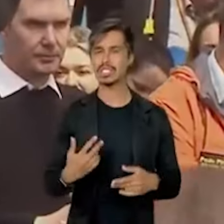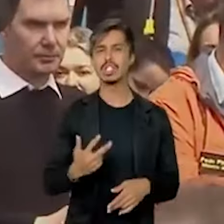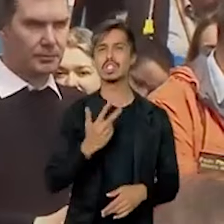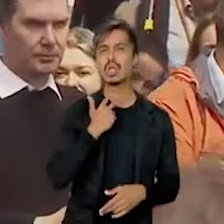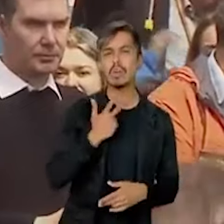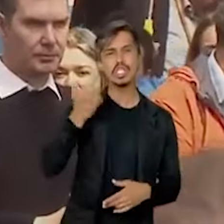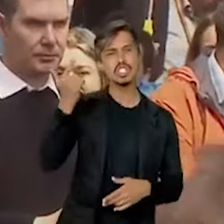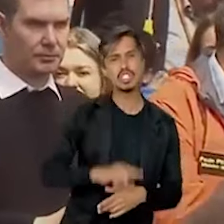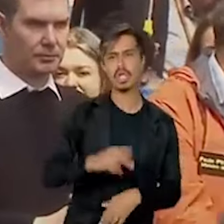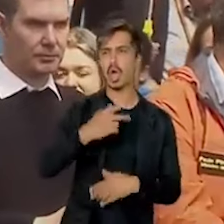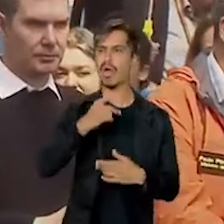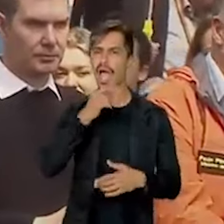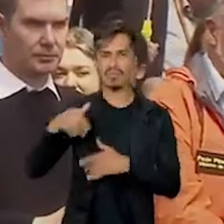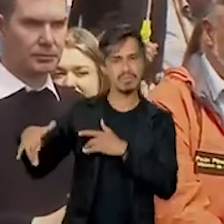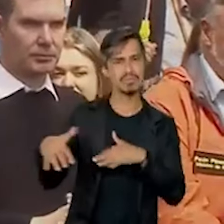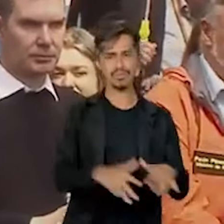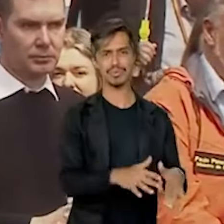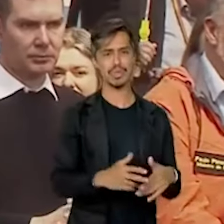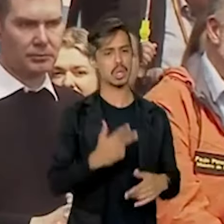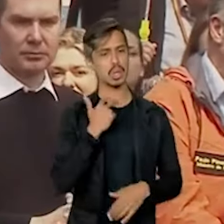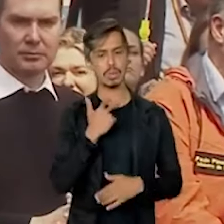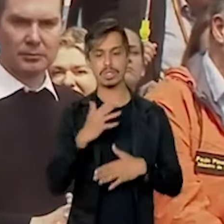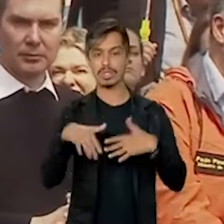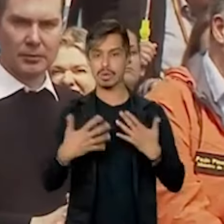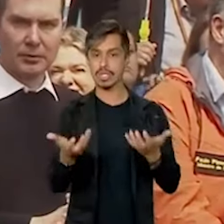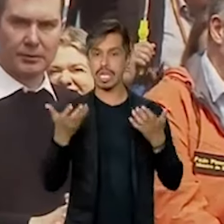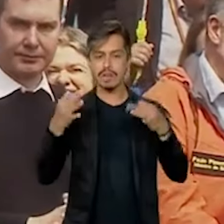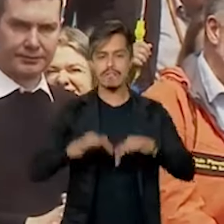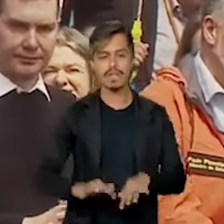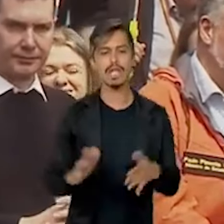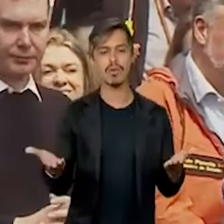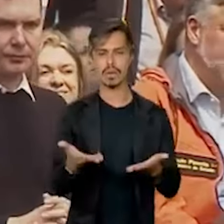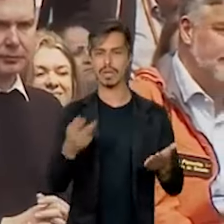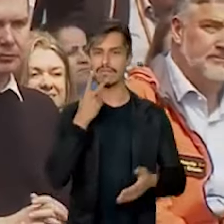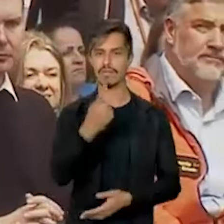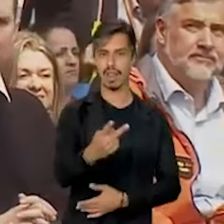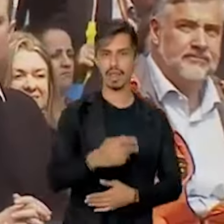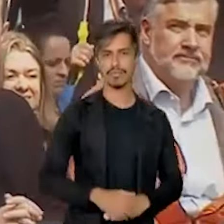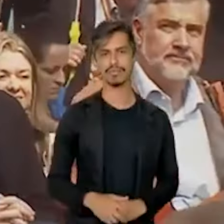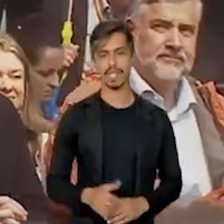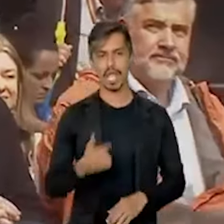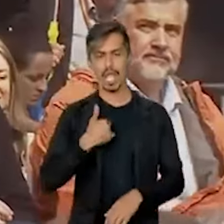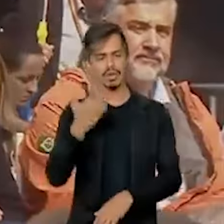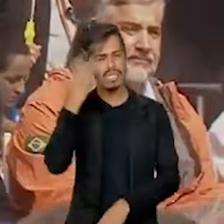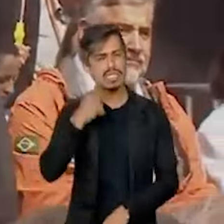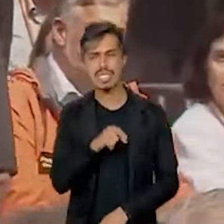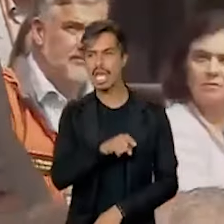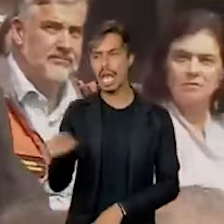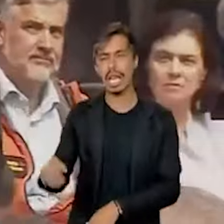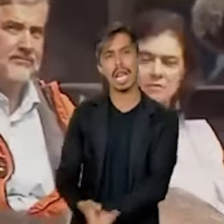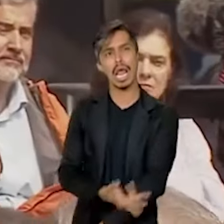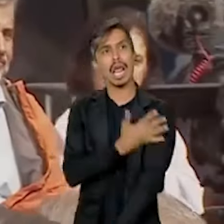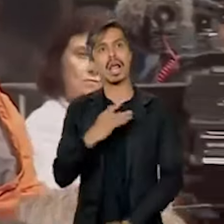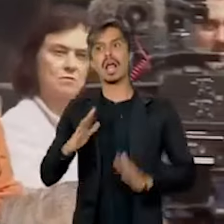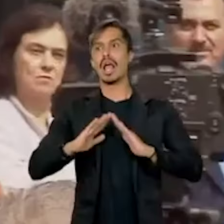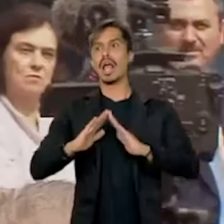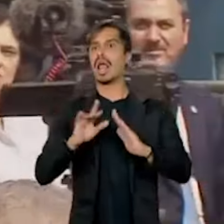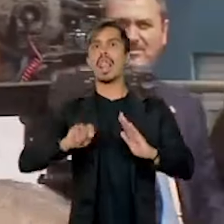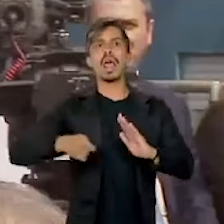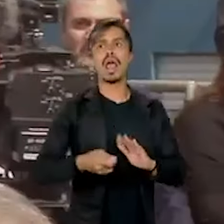que vocês morrem na enchente outra vez. Então, eu quero terminar dizendo para vocês, eu sei a emoção dessas pessoas que receberam a chave